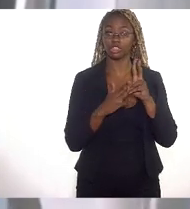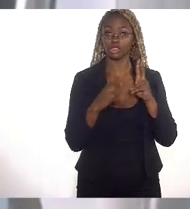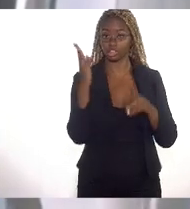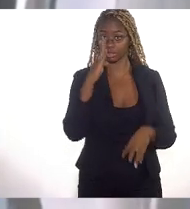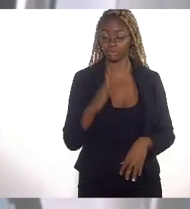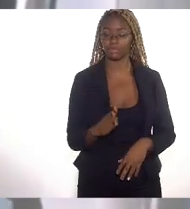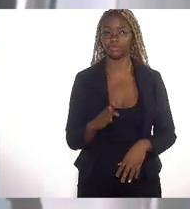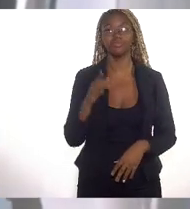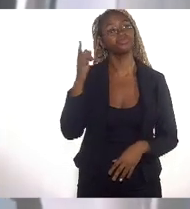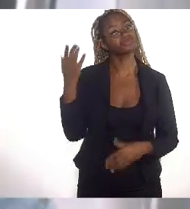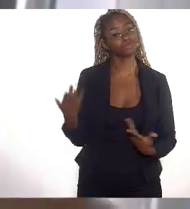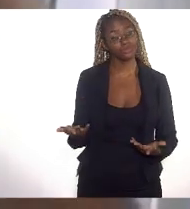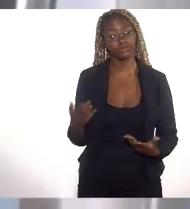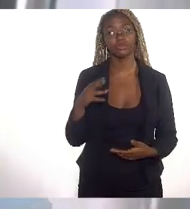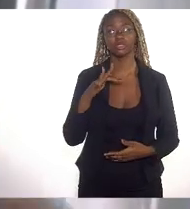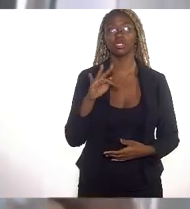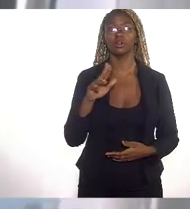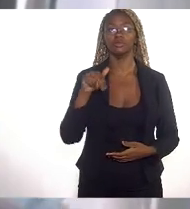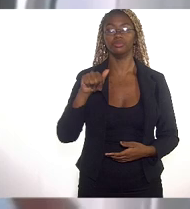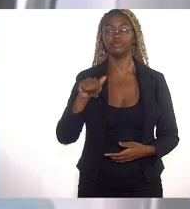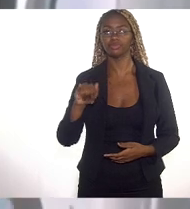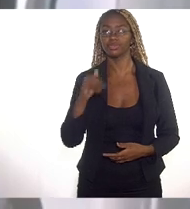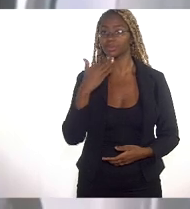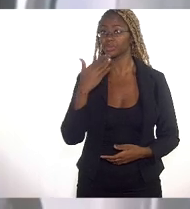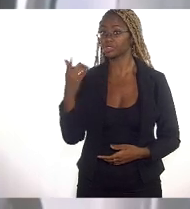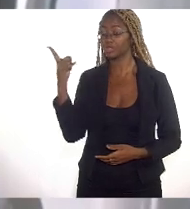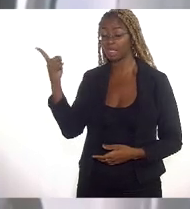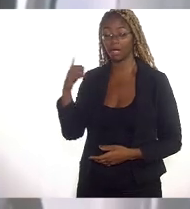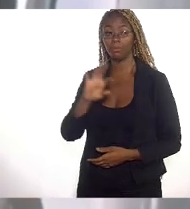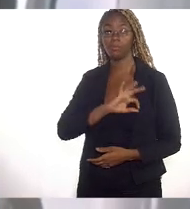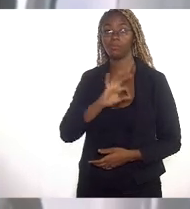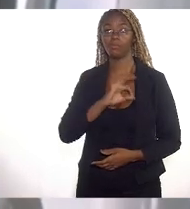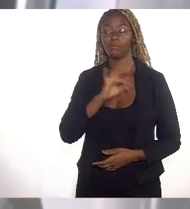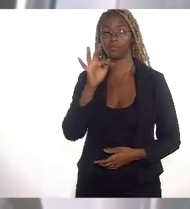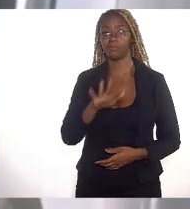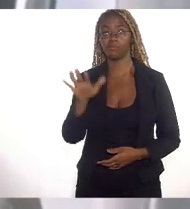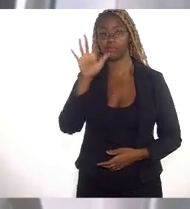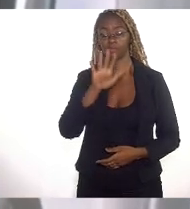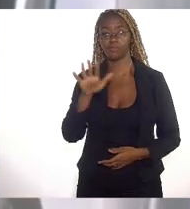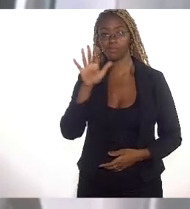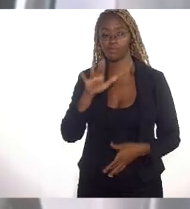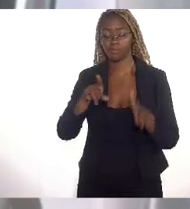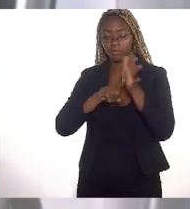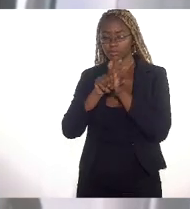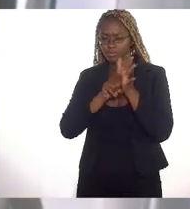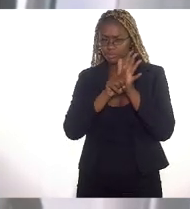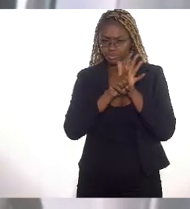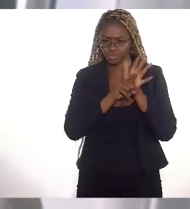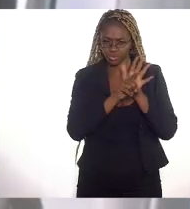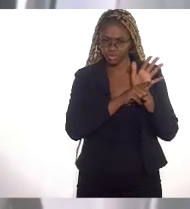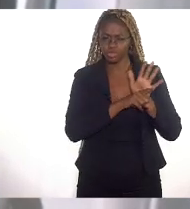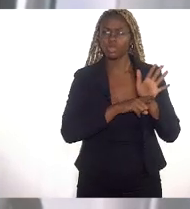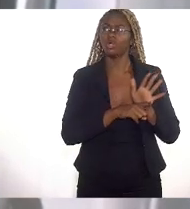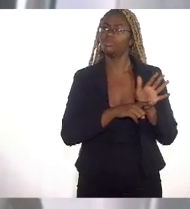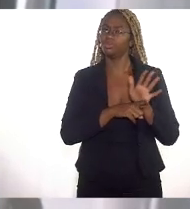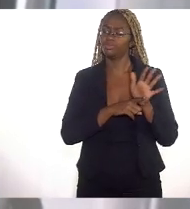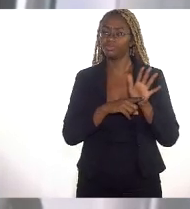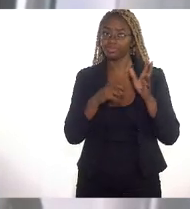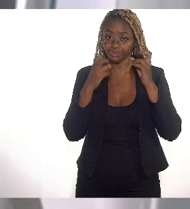a FUNAI solicitou à Polícia Federal a abertura de um inquérito para